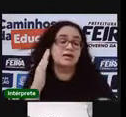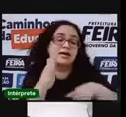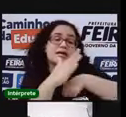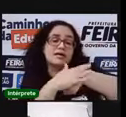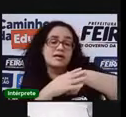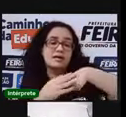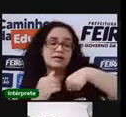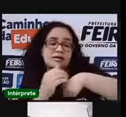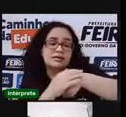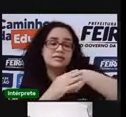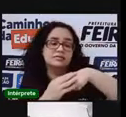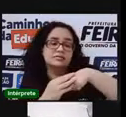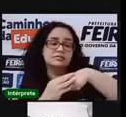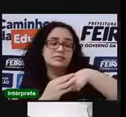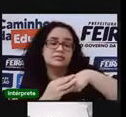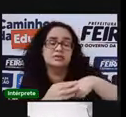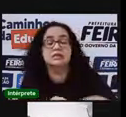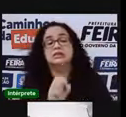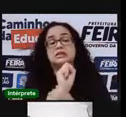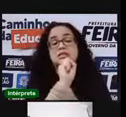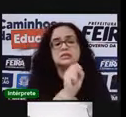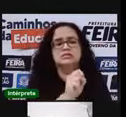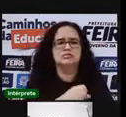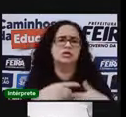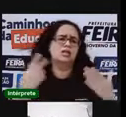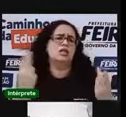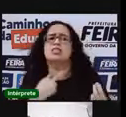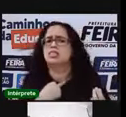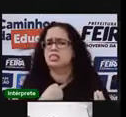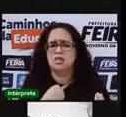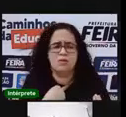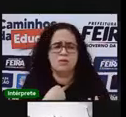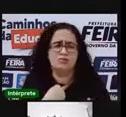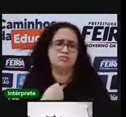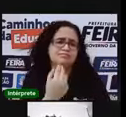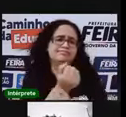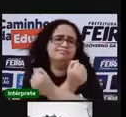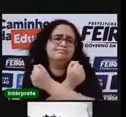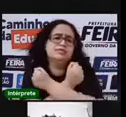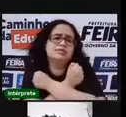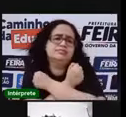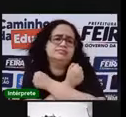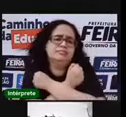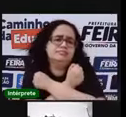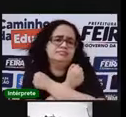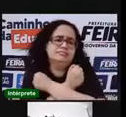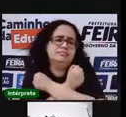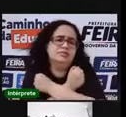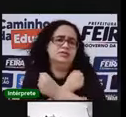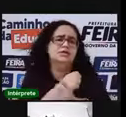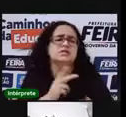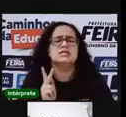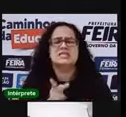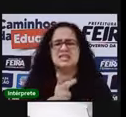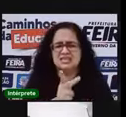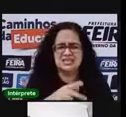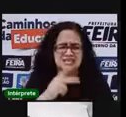ternura, afeto, segurança. Se a gente não pode abraçar, então a gente vai viver sem isso tudo, esse